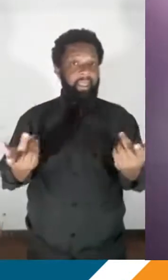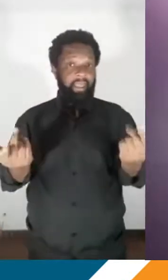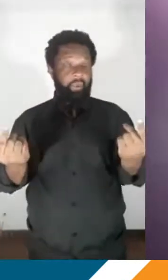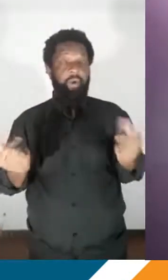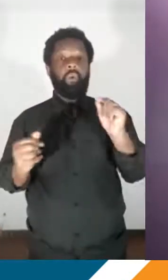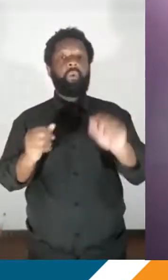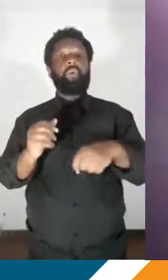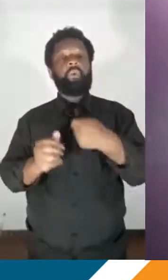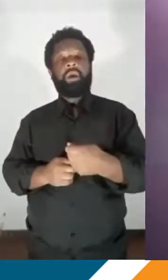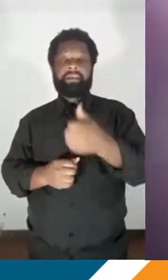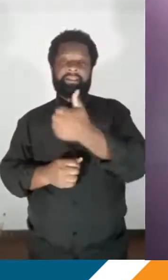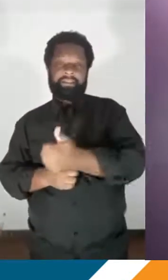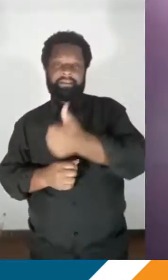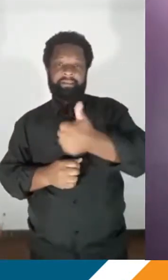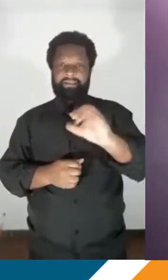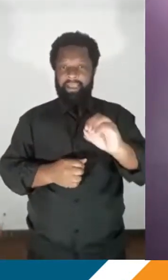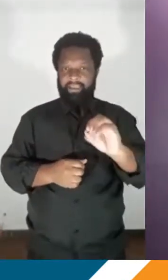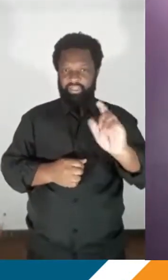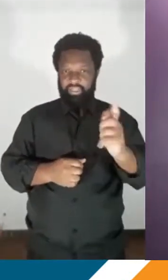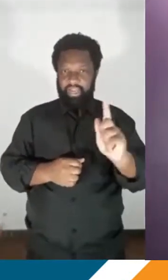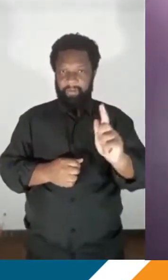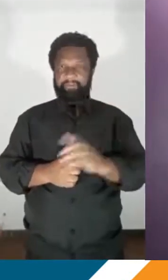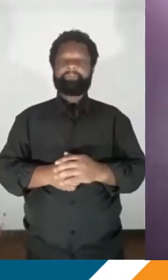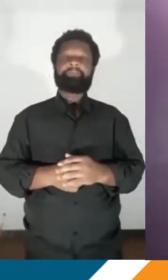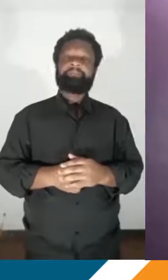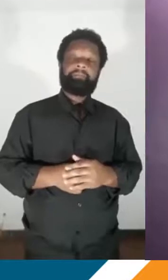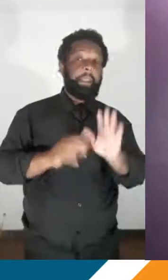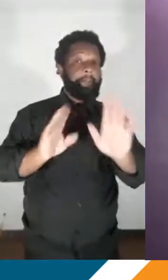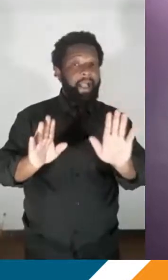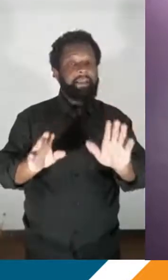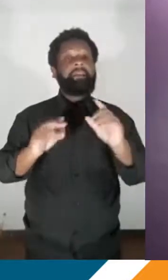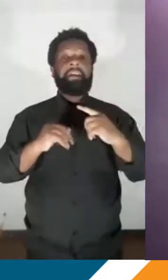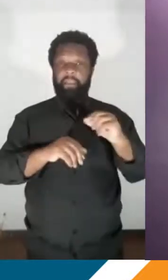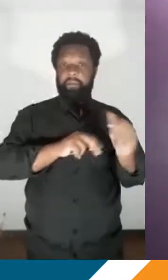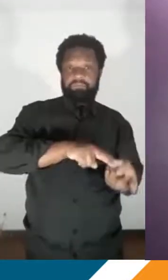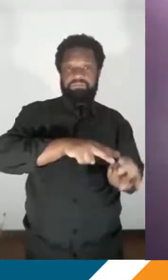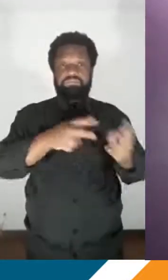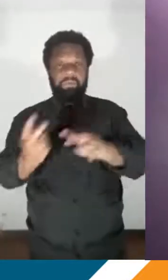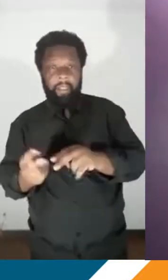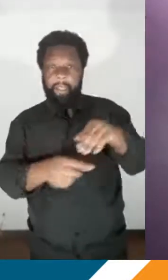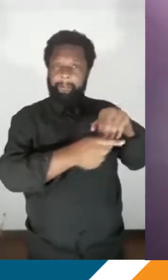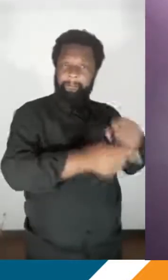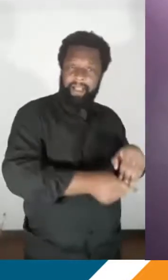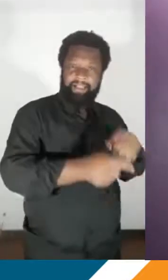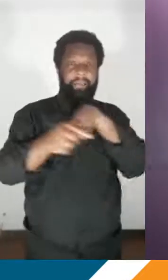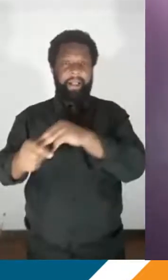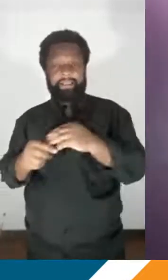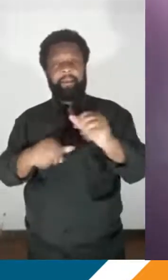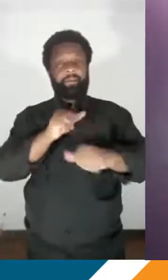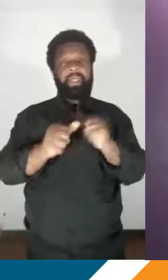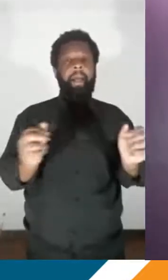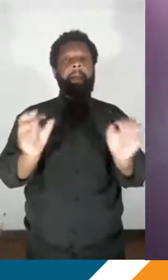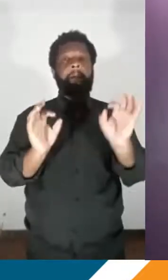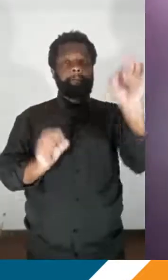solução, ela é igual a 110 gramas, certo? Mas para transformar essa relação massa por massa